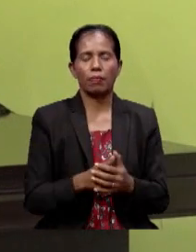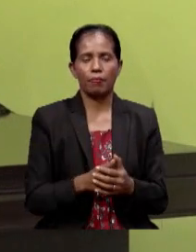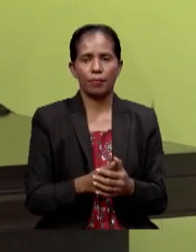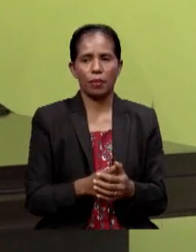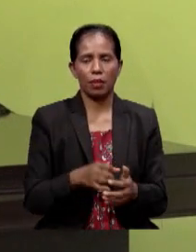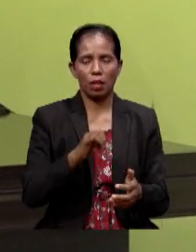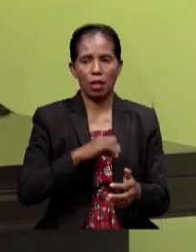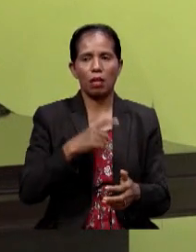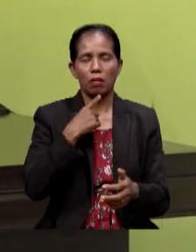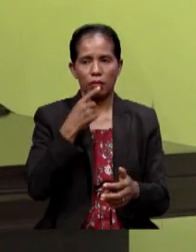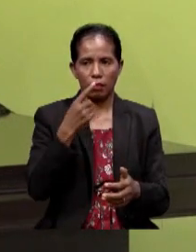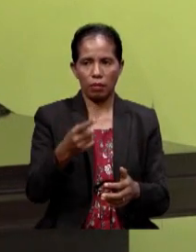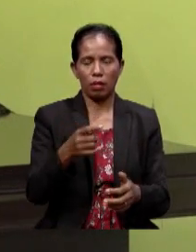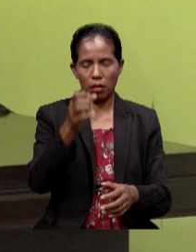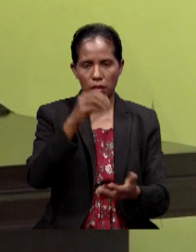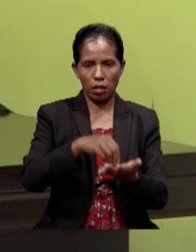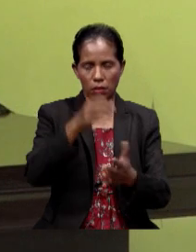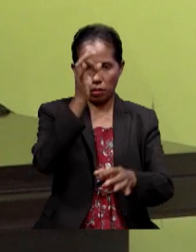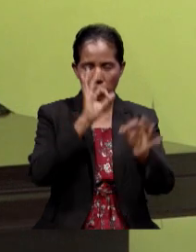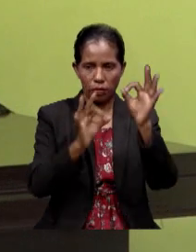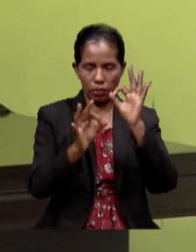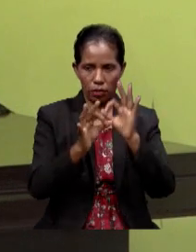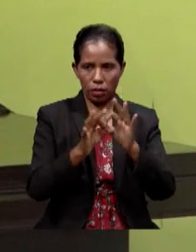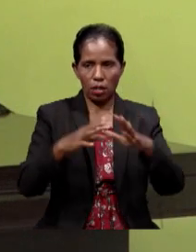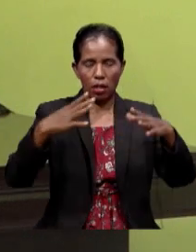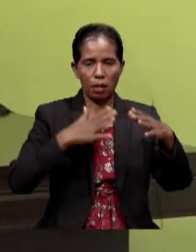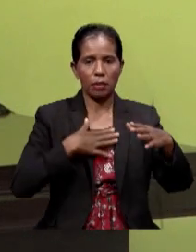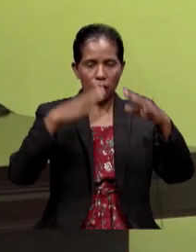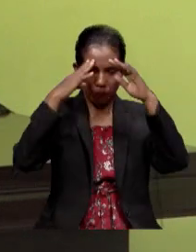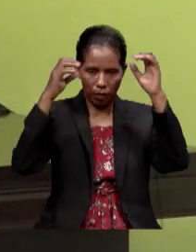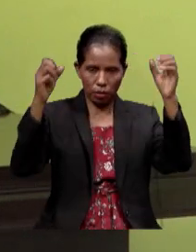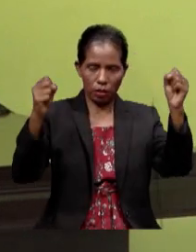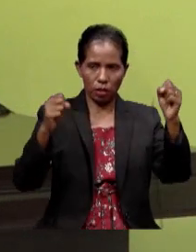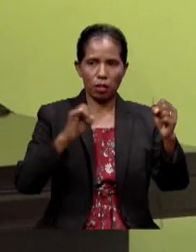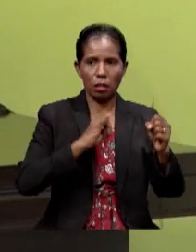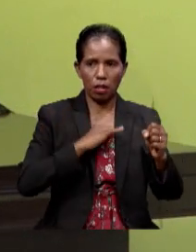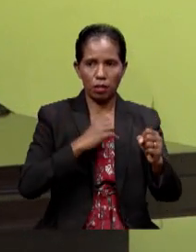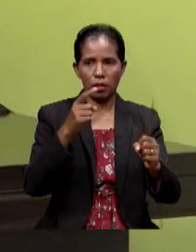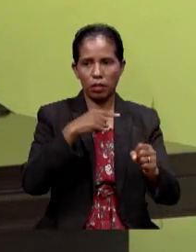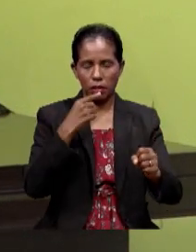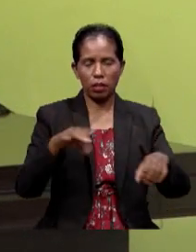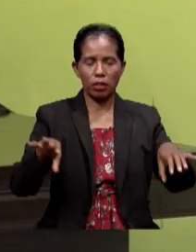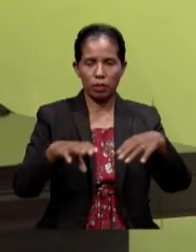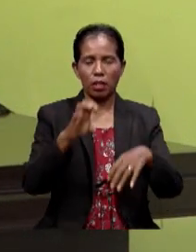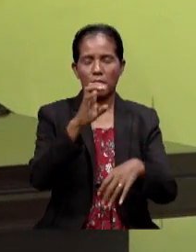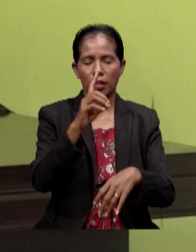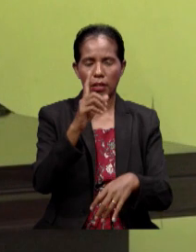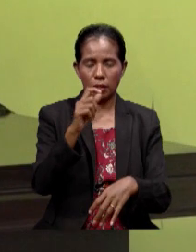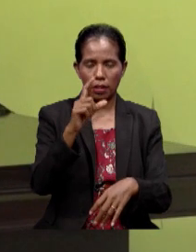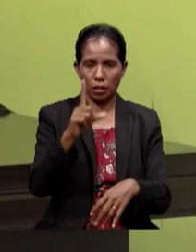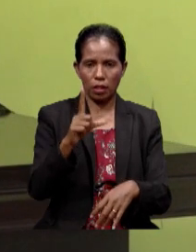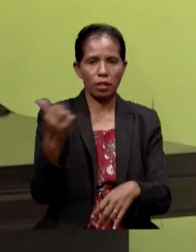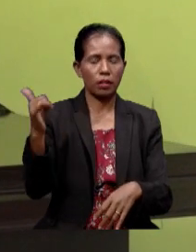reserva, how nefiar, mas minha presidente tanto aurasi tanto sede serviço detalhe. Se lá